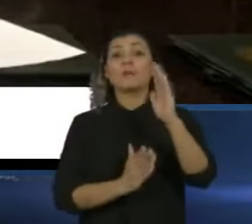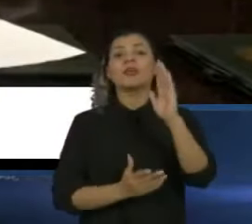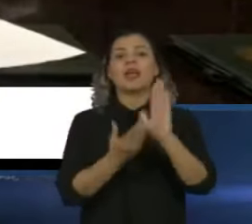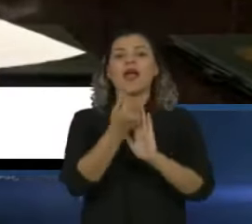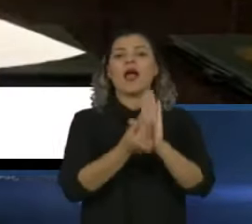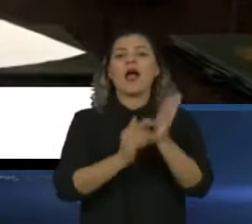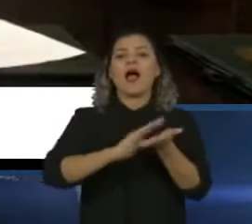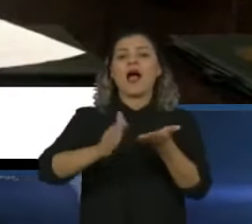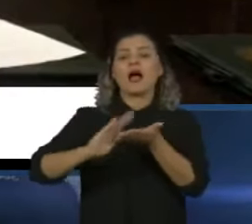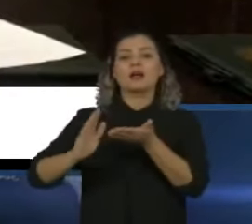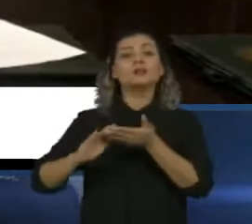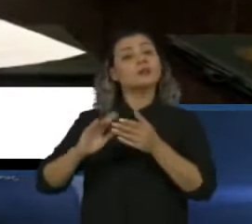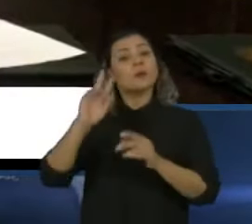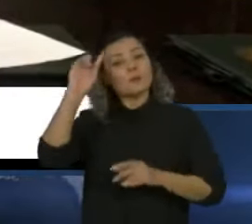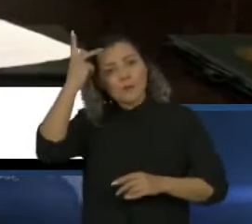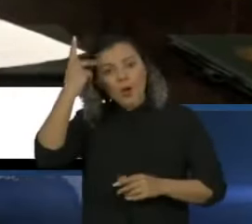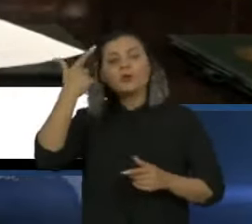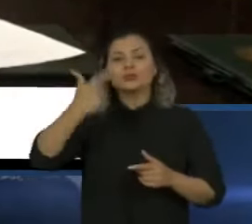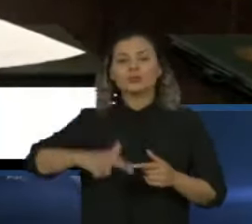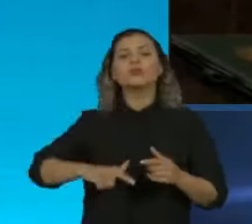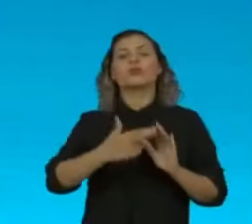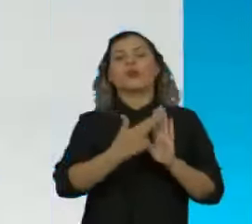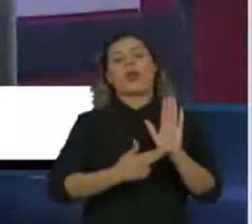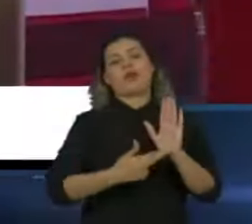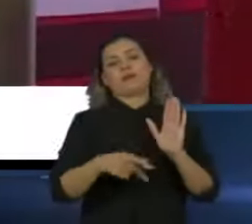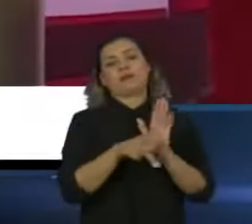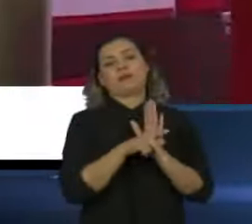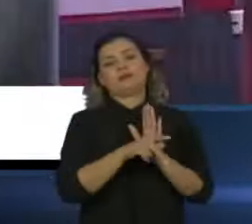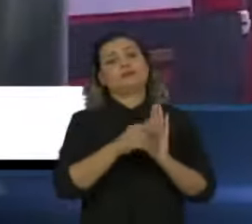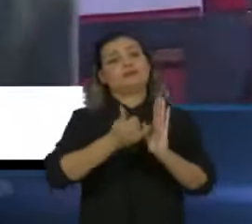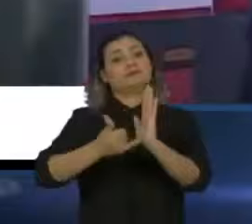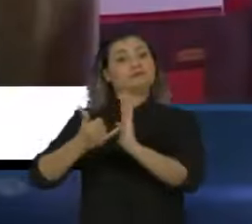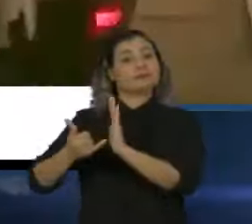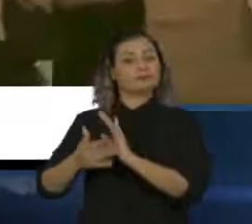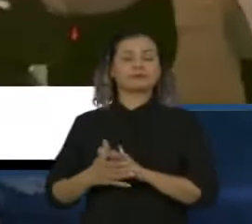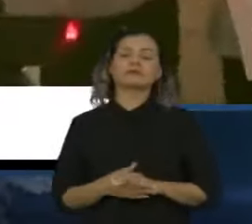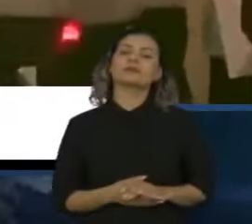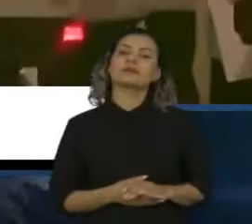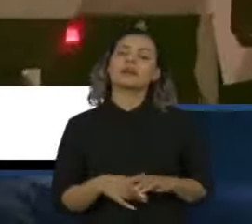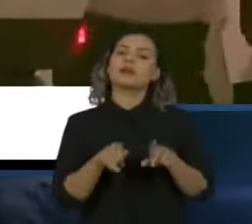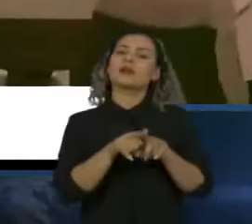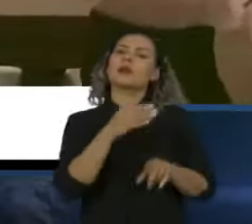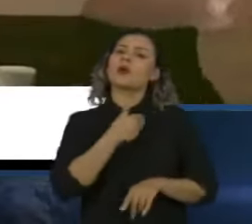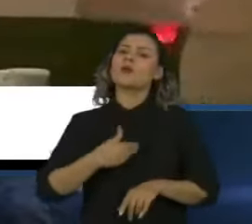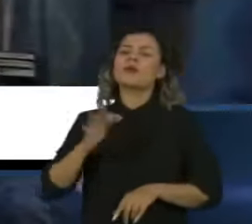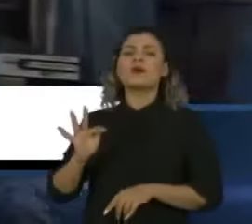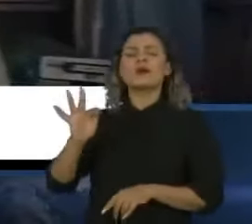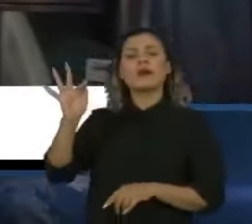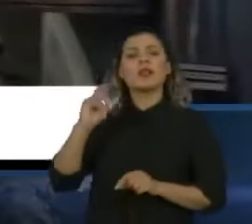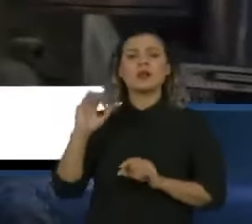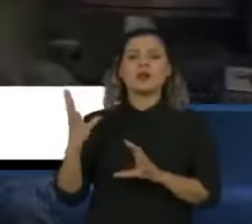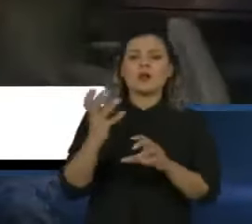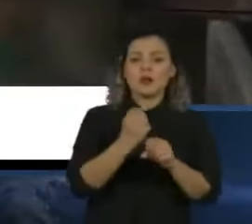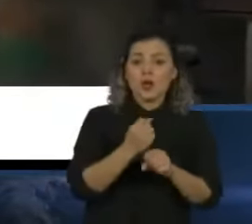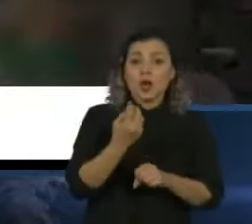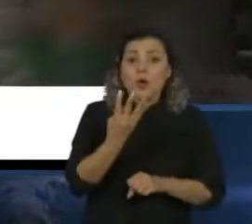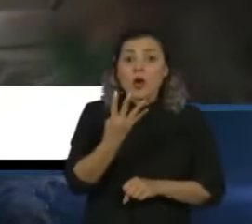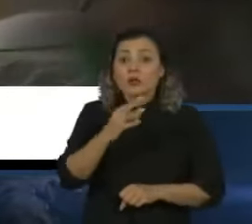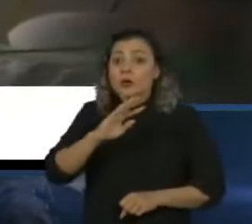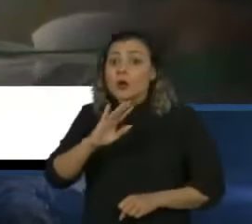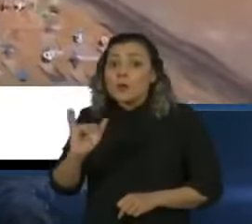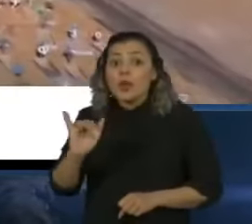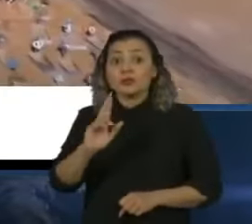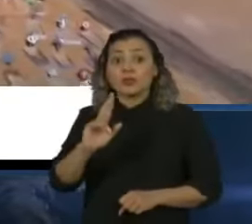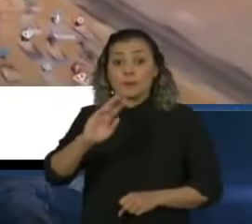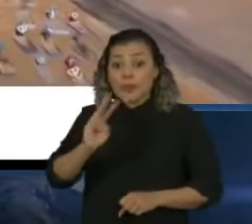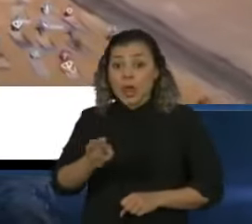governo, Bolsonaro volta a defender a regra fiscal. O governo federal retira repasses de quase 4 bilhões de reais